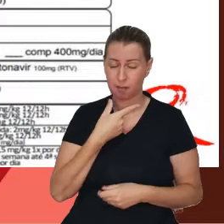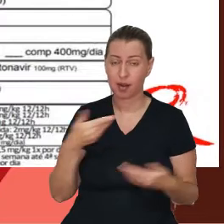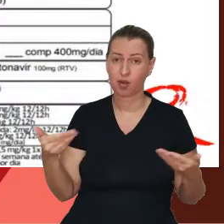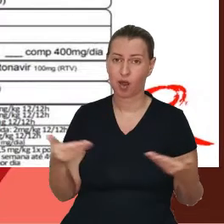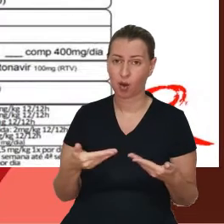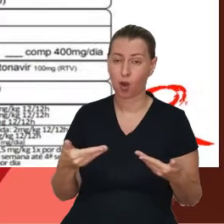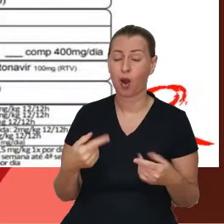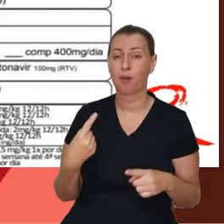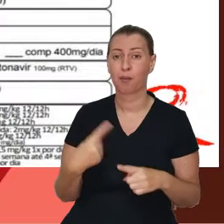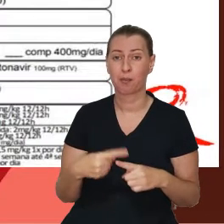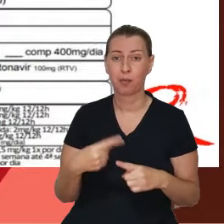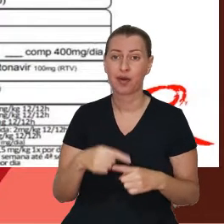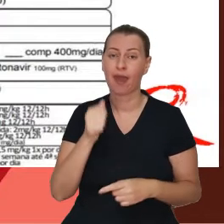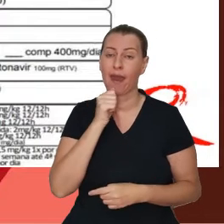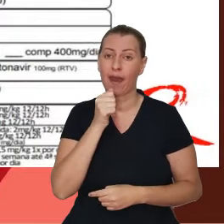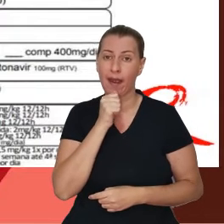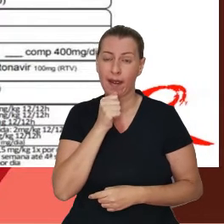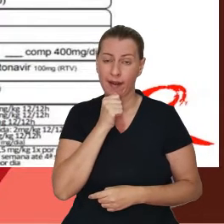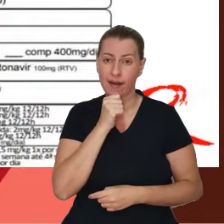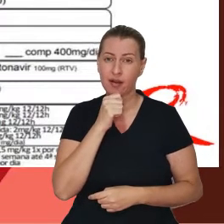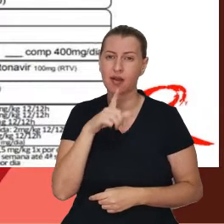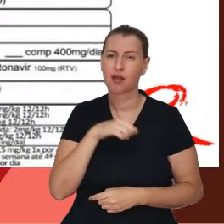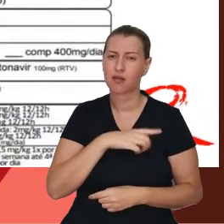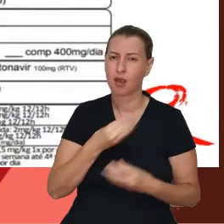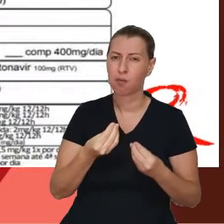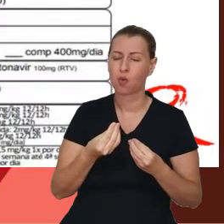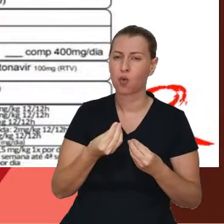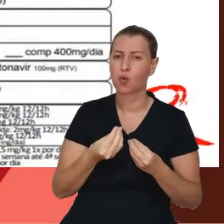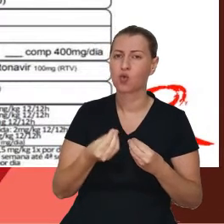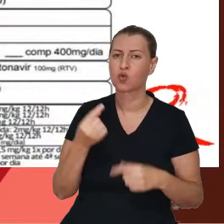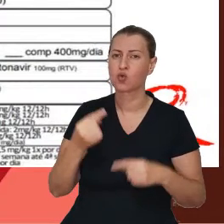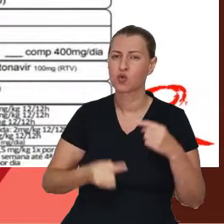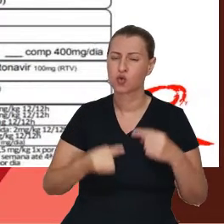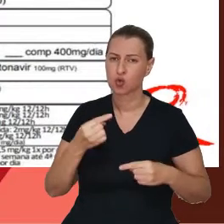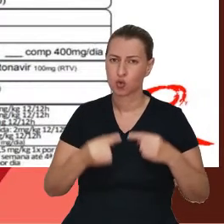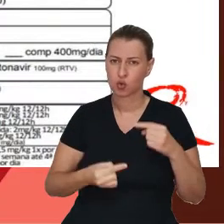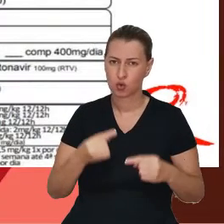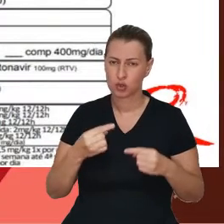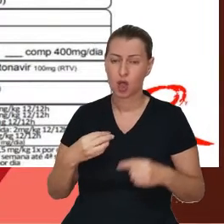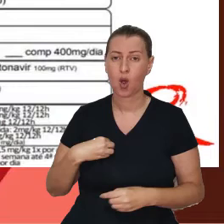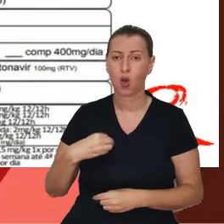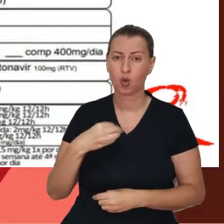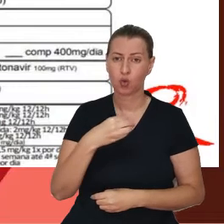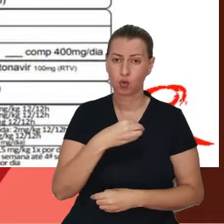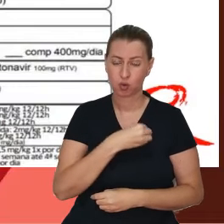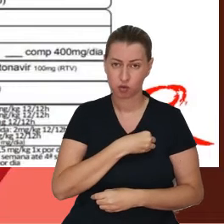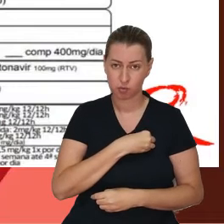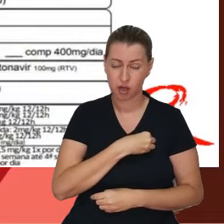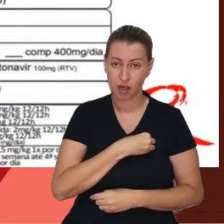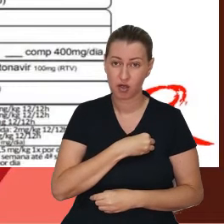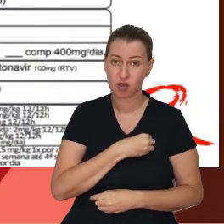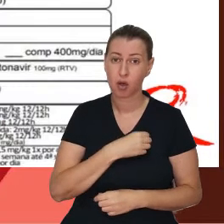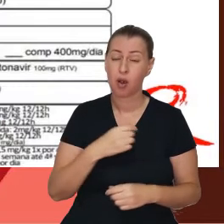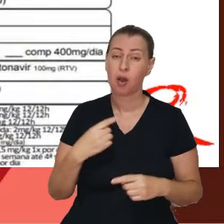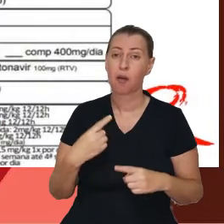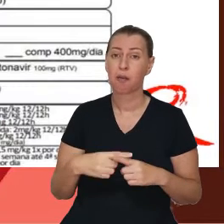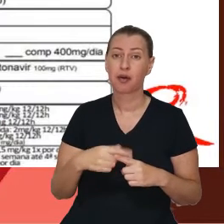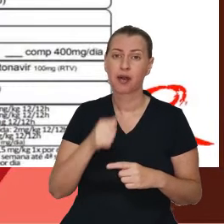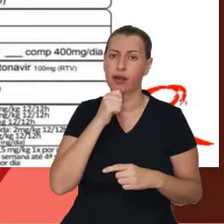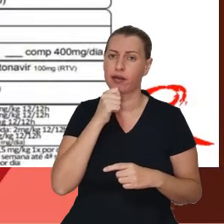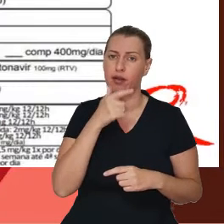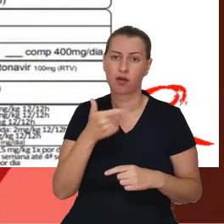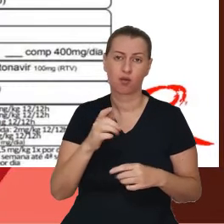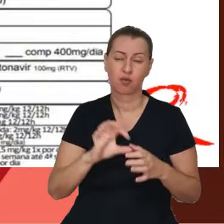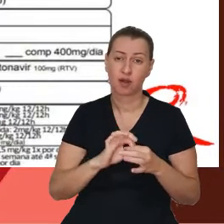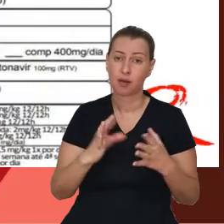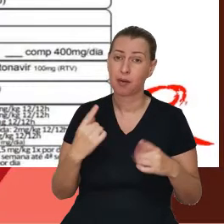que ainda gera bastante polêmica entre os médicos prescritores, mas ainda não tem essa